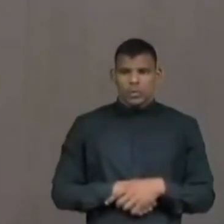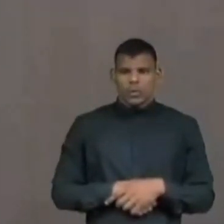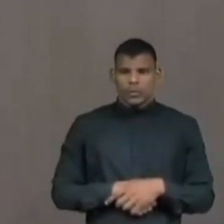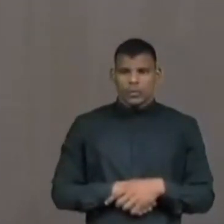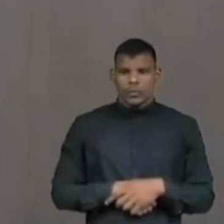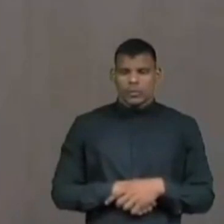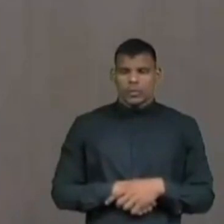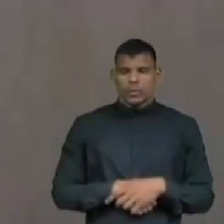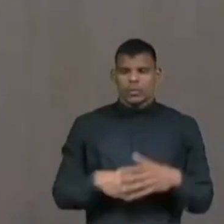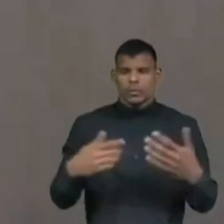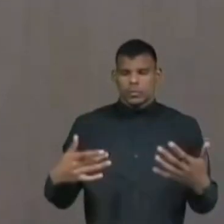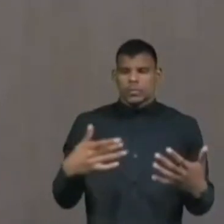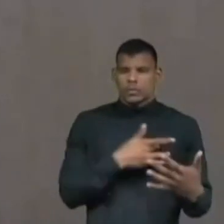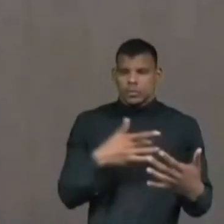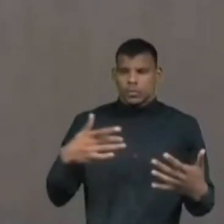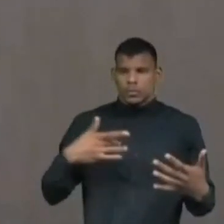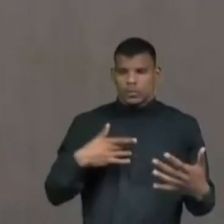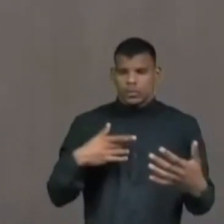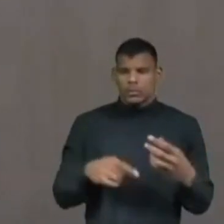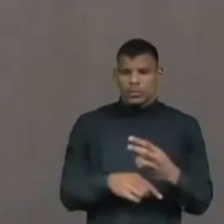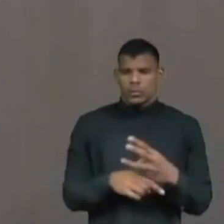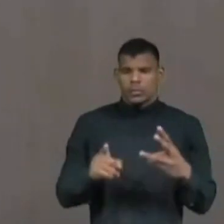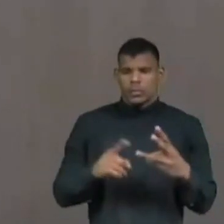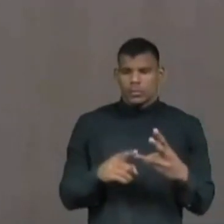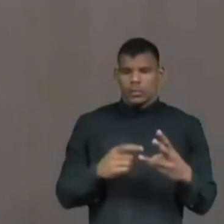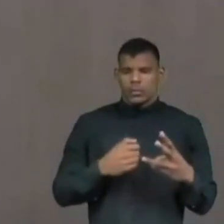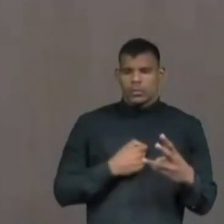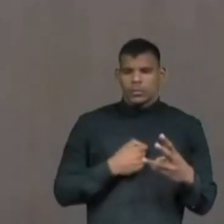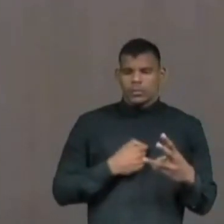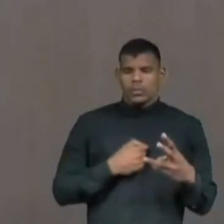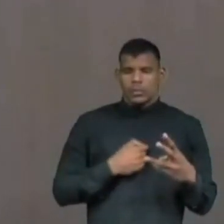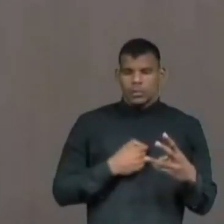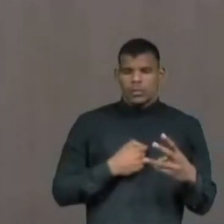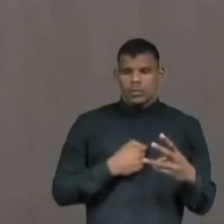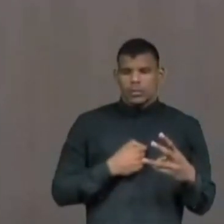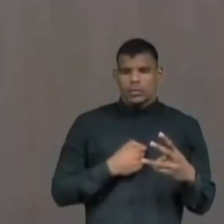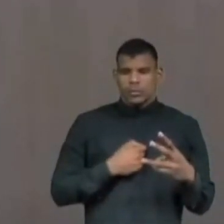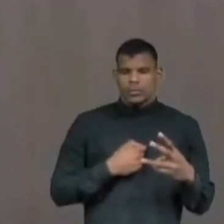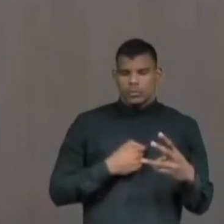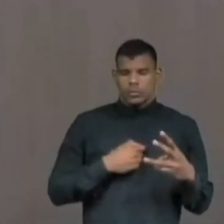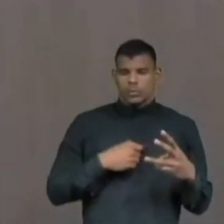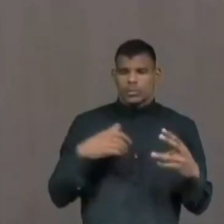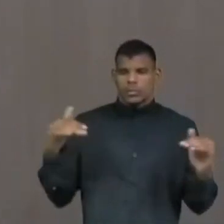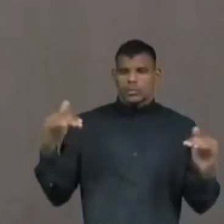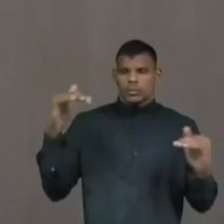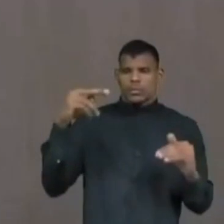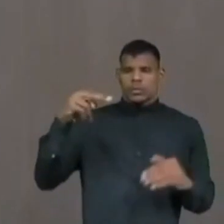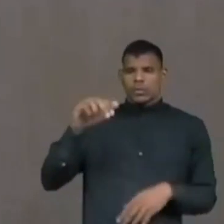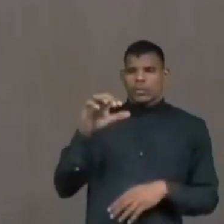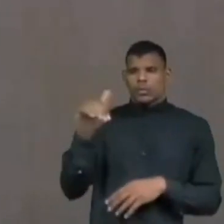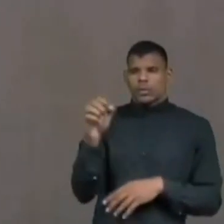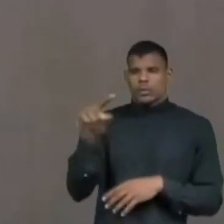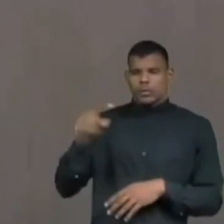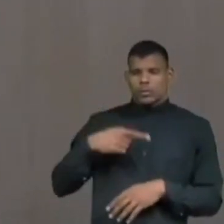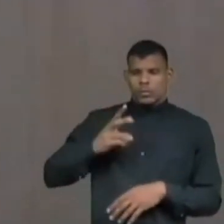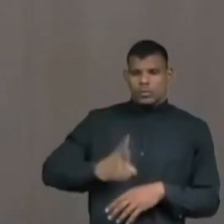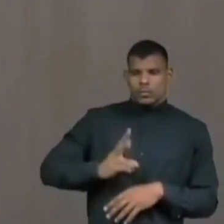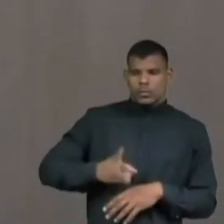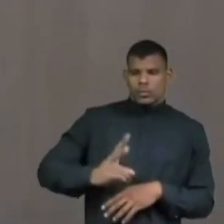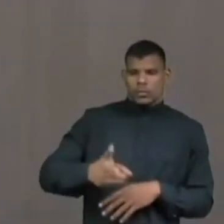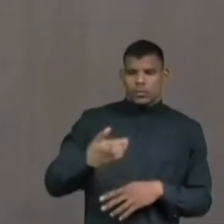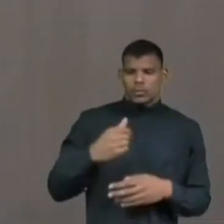da saúde, na melhor educação pública da América Latina, sempre crescendo acima da nação, na geração de emprego e